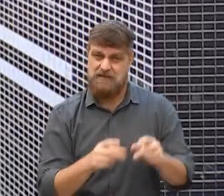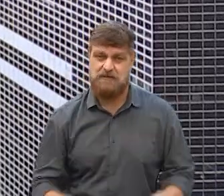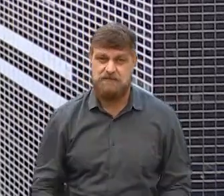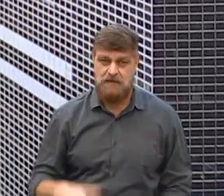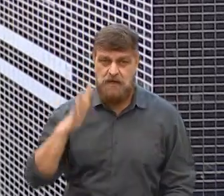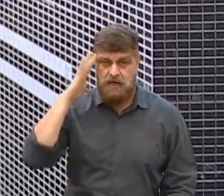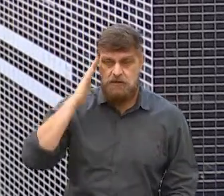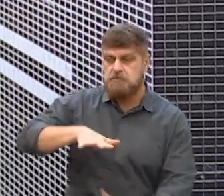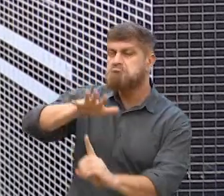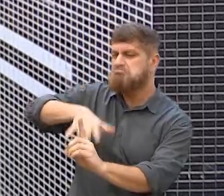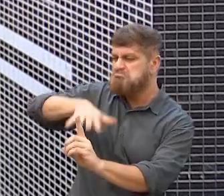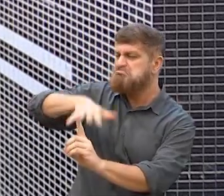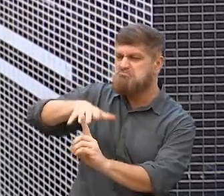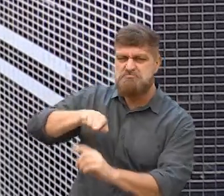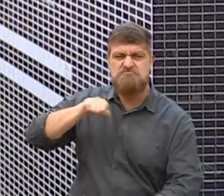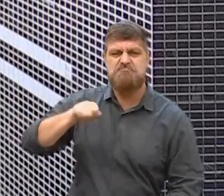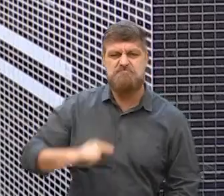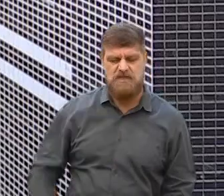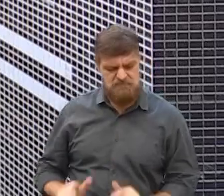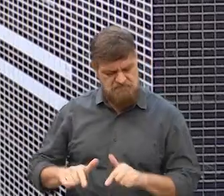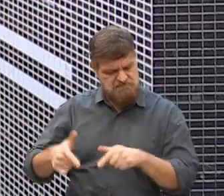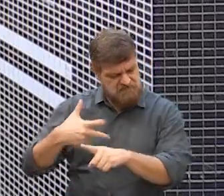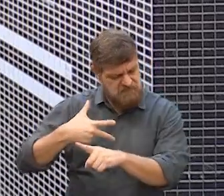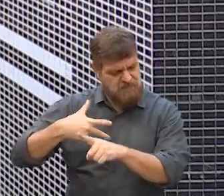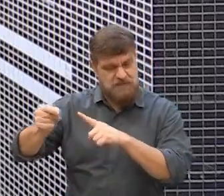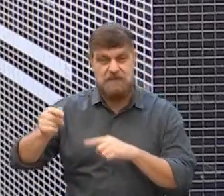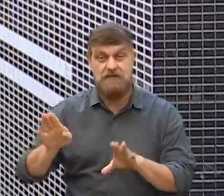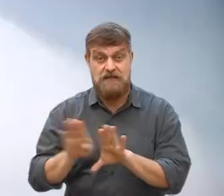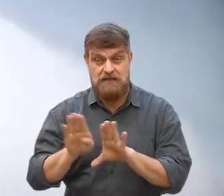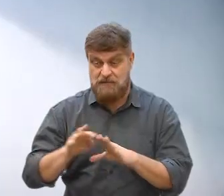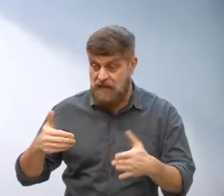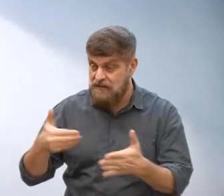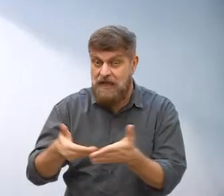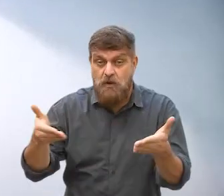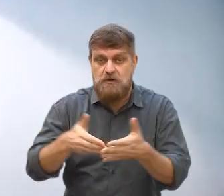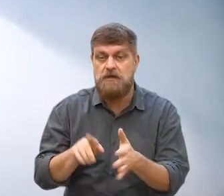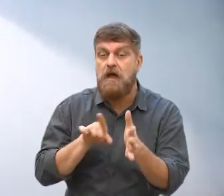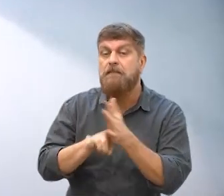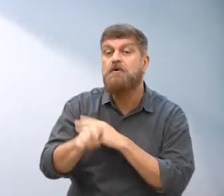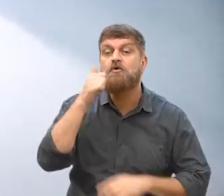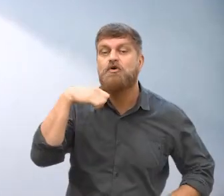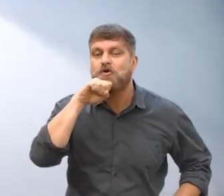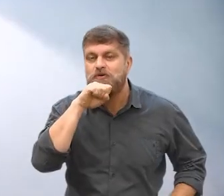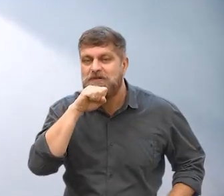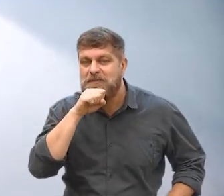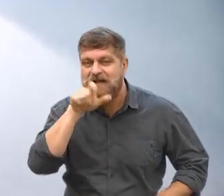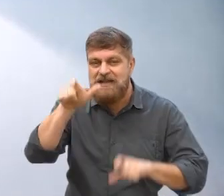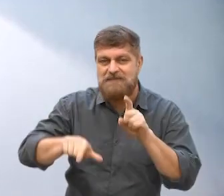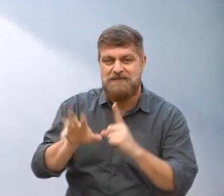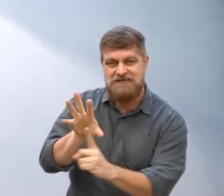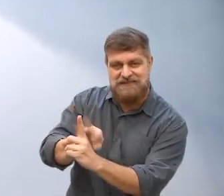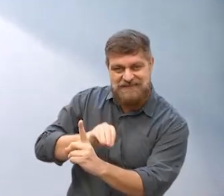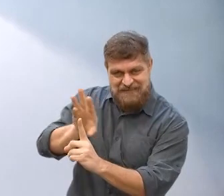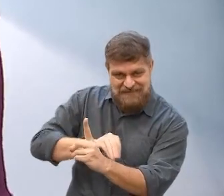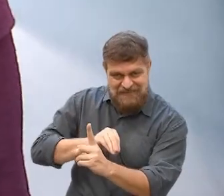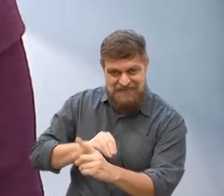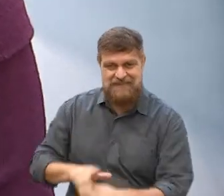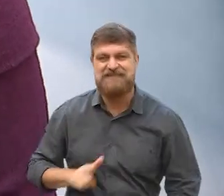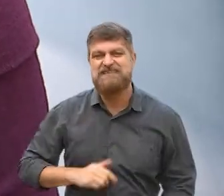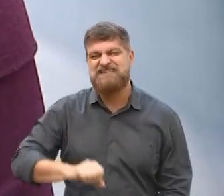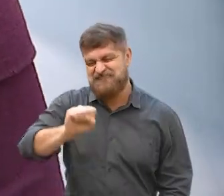super contente e tal, e depois dessa empresa eu passei por mais 2 empresas. E aí a gente se encontrou num evento, ela falou, o que você